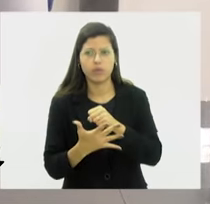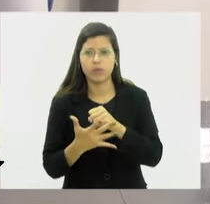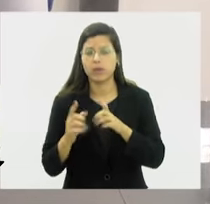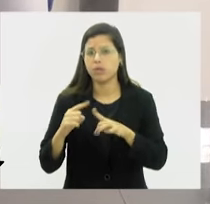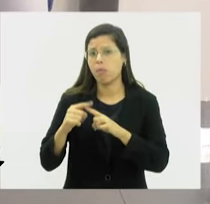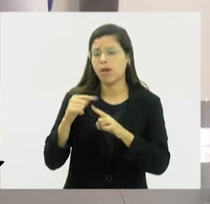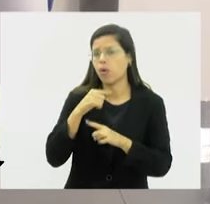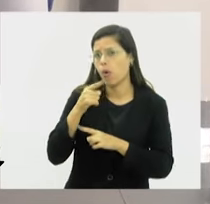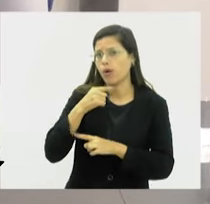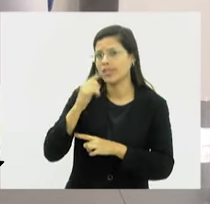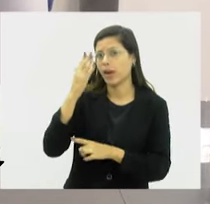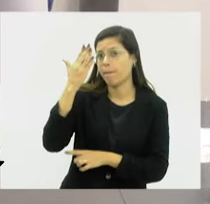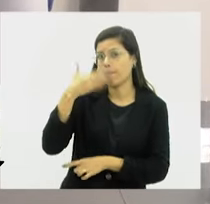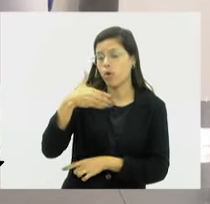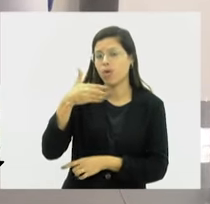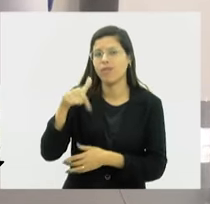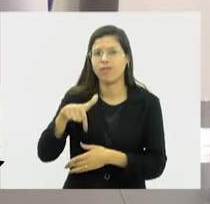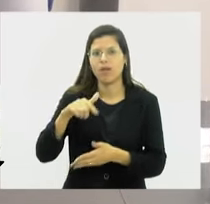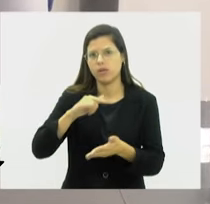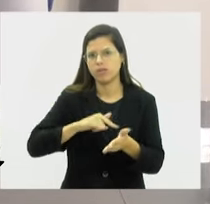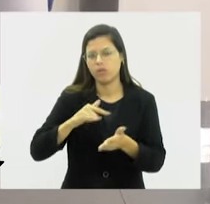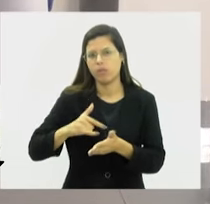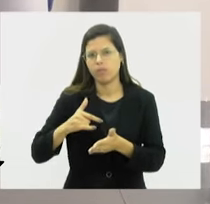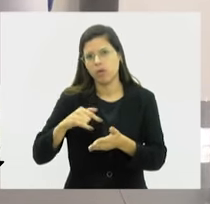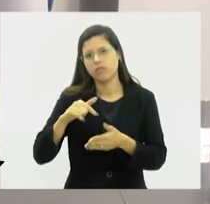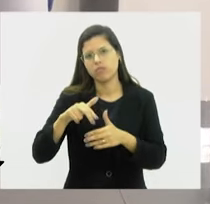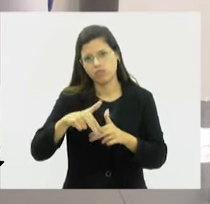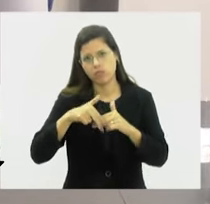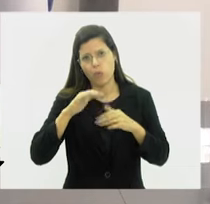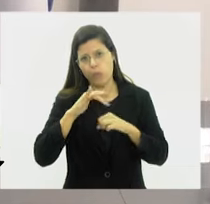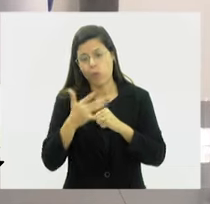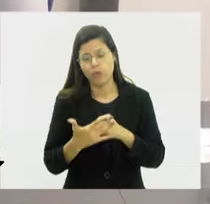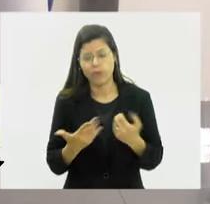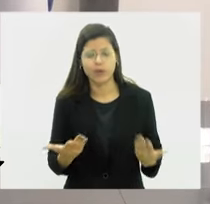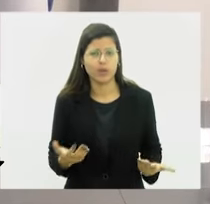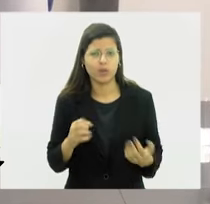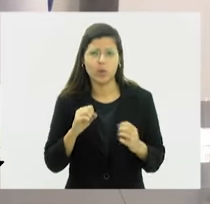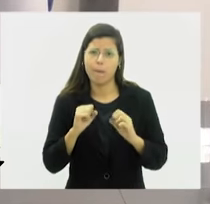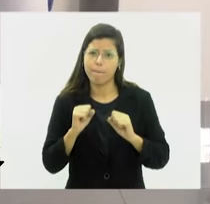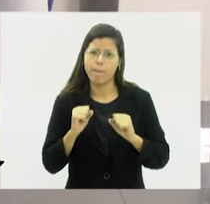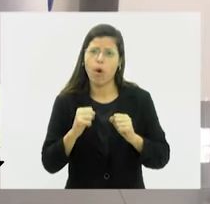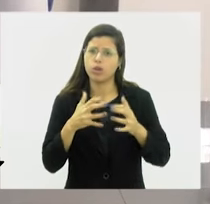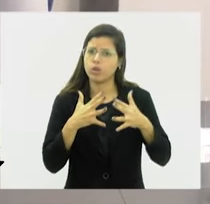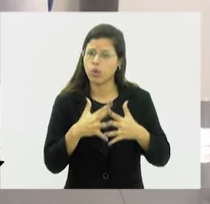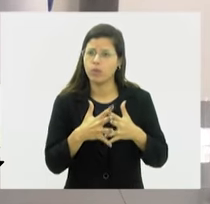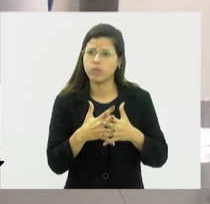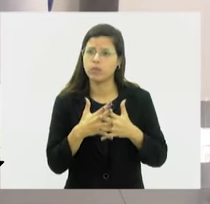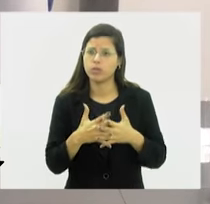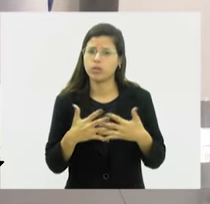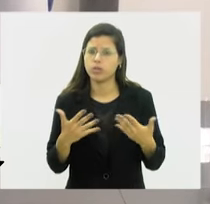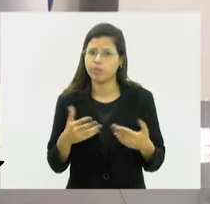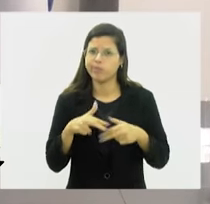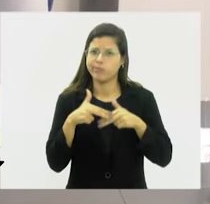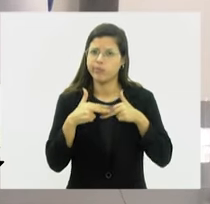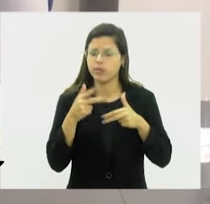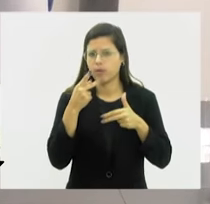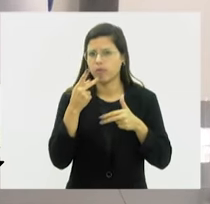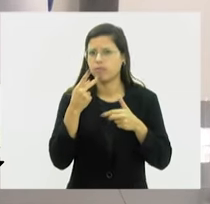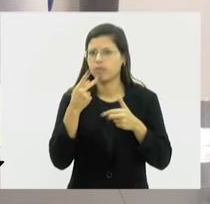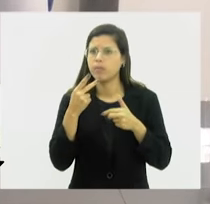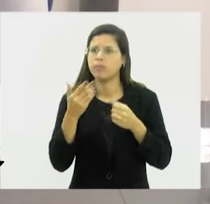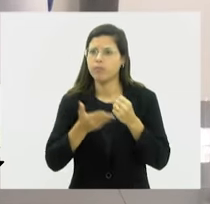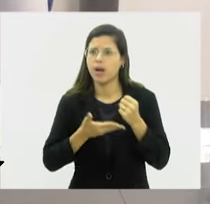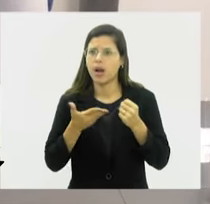consegue comprovar efetivamente que foi em decorrência da Covid. Enfim, pode criar um embrólio nesse sentido que eu sustento. Talvez tenha sido a